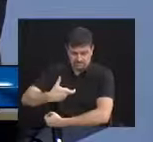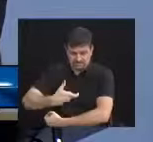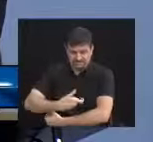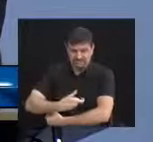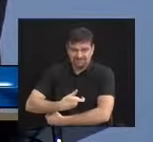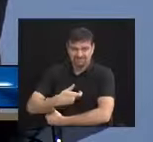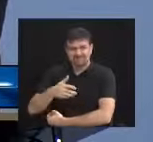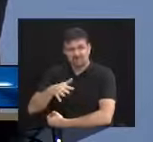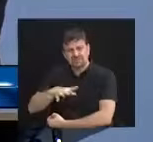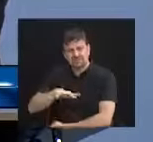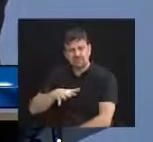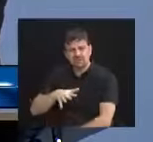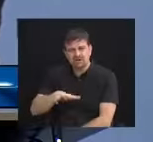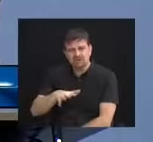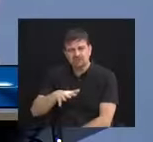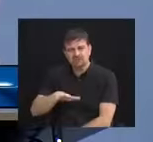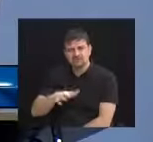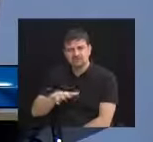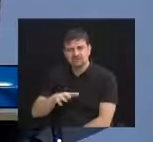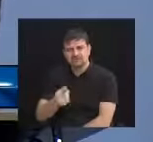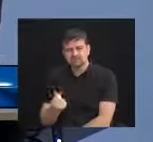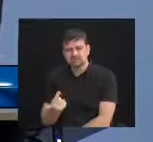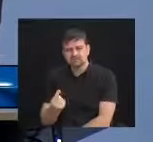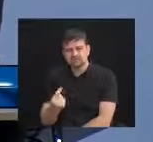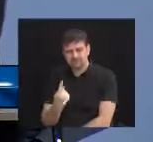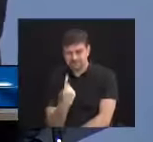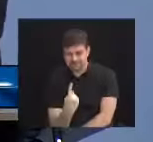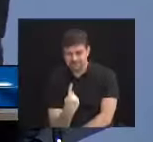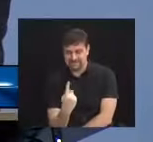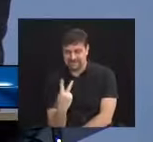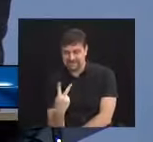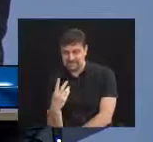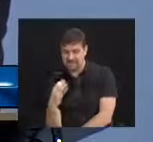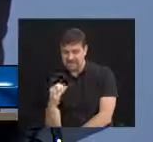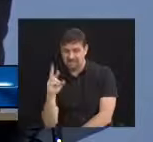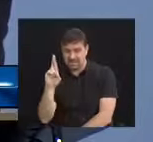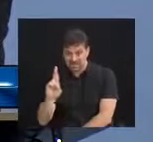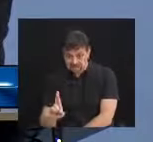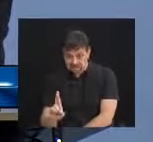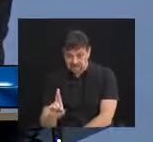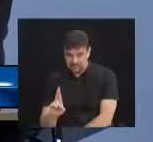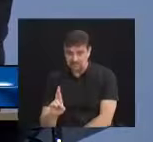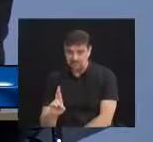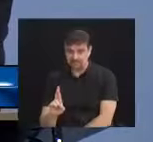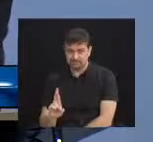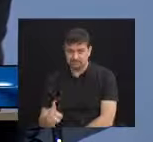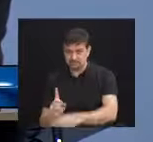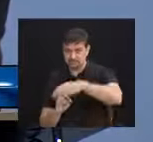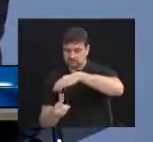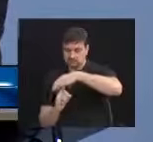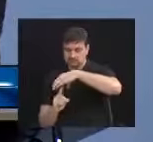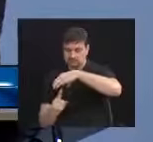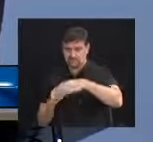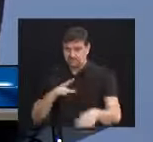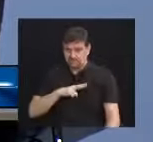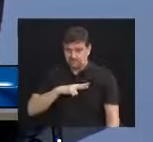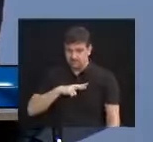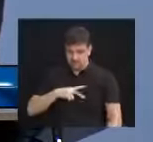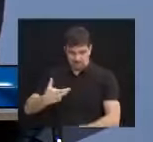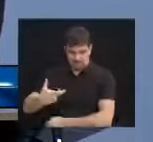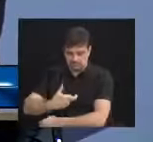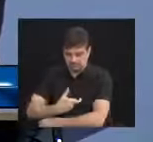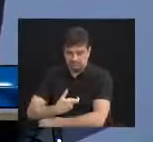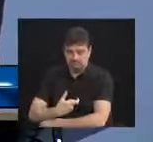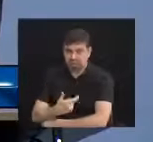torno é vereador luis yabiku de 100 120 aids e em clínicas particulares não estou